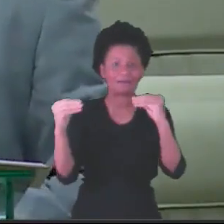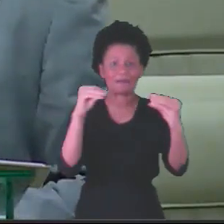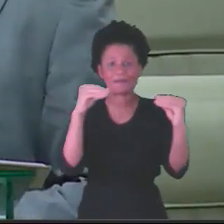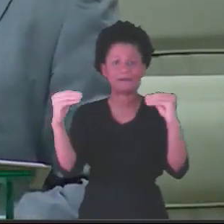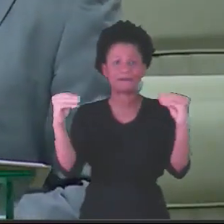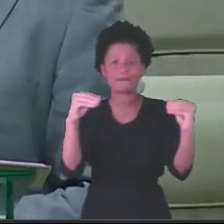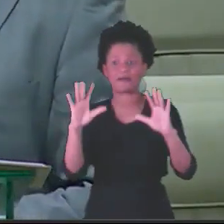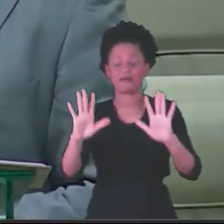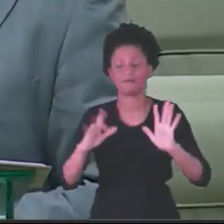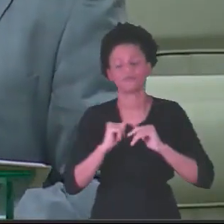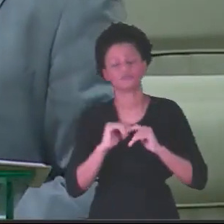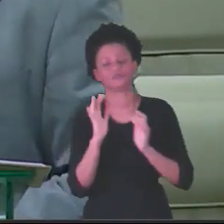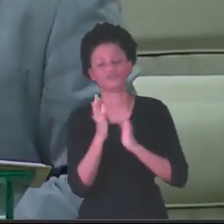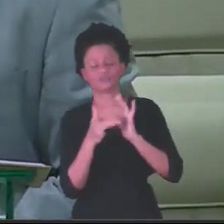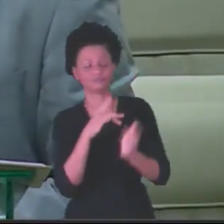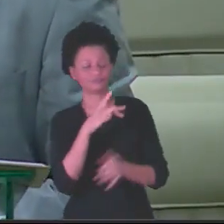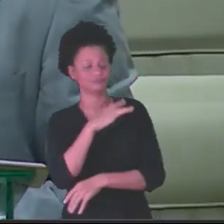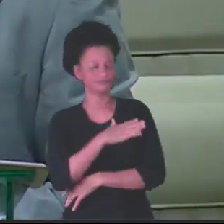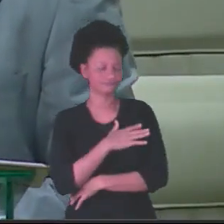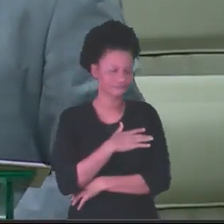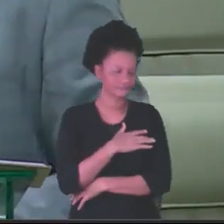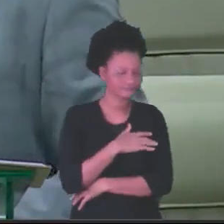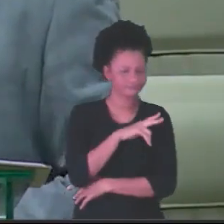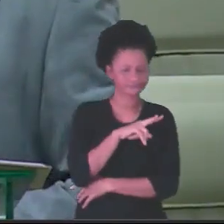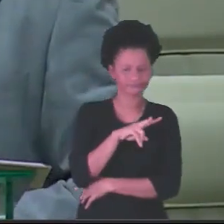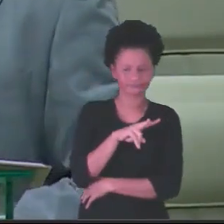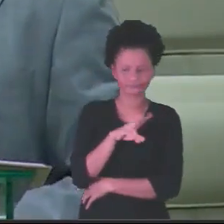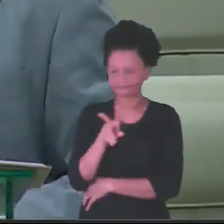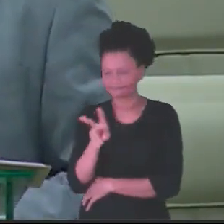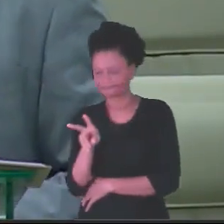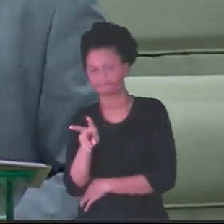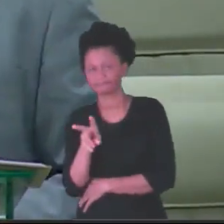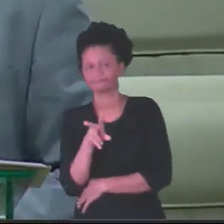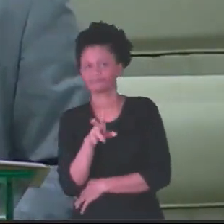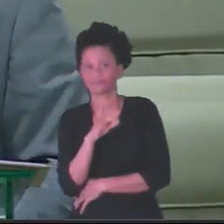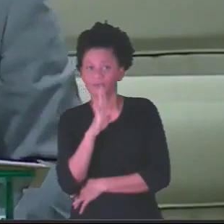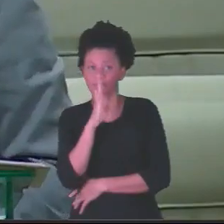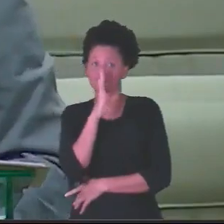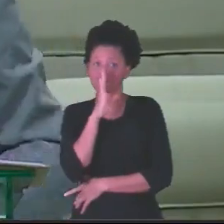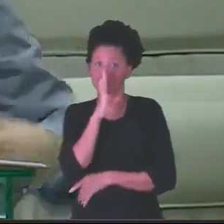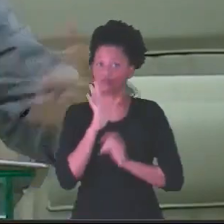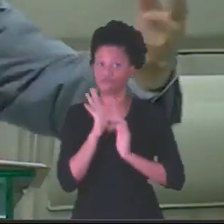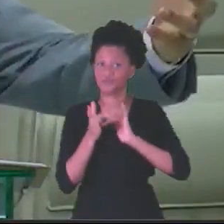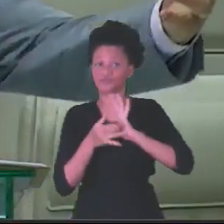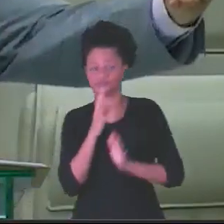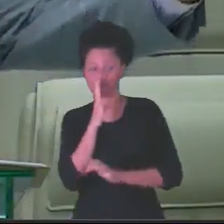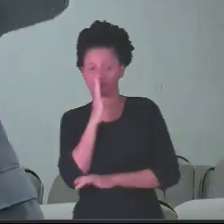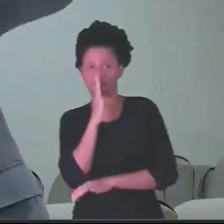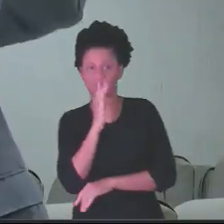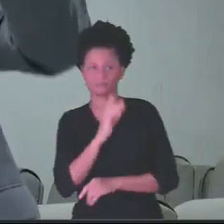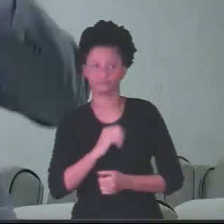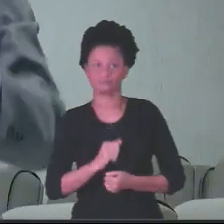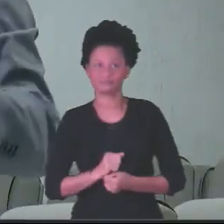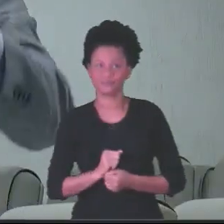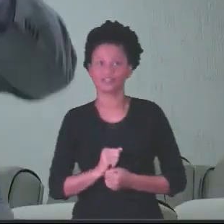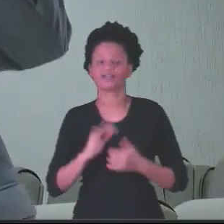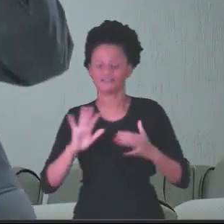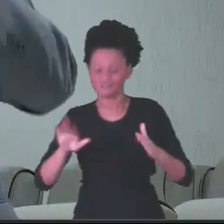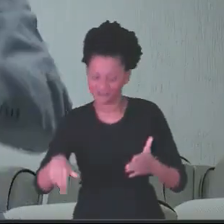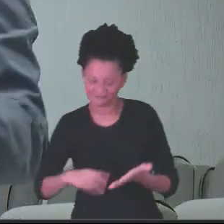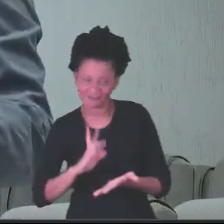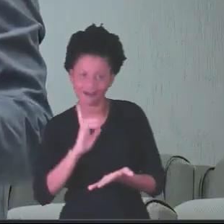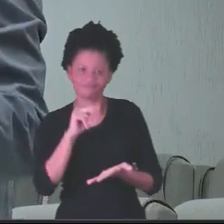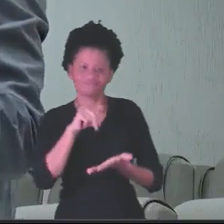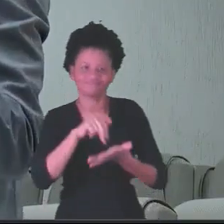que acontece depois que jesus observa até então não diz nada e ele vai trazer à baila e